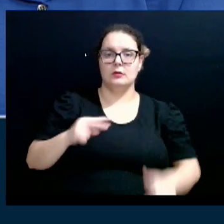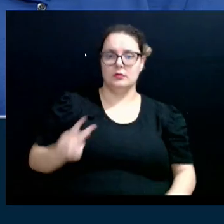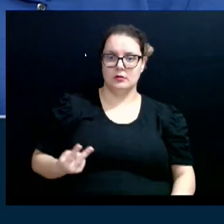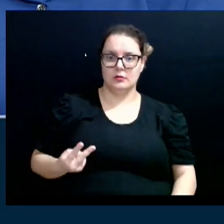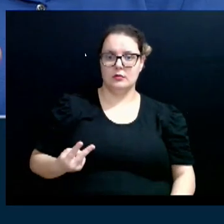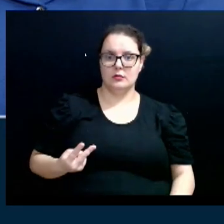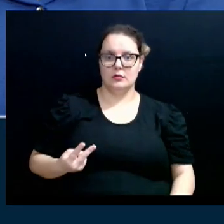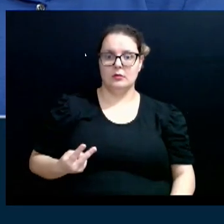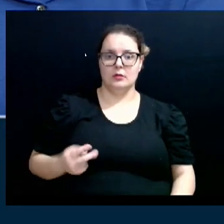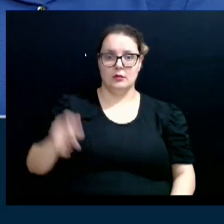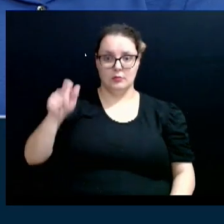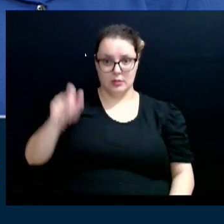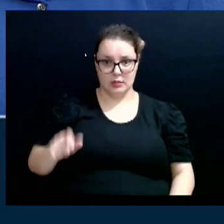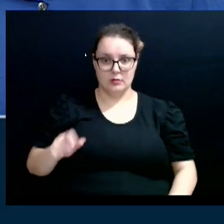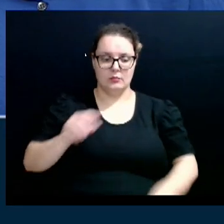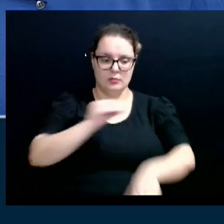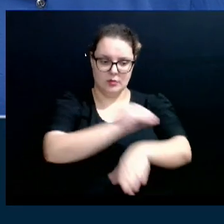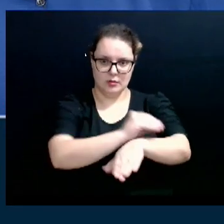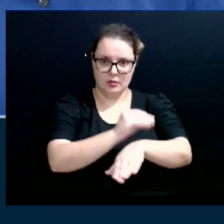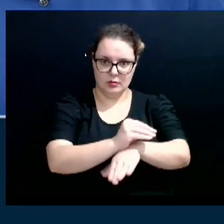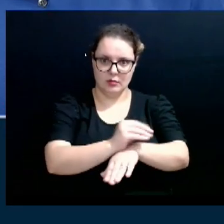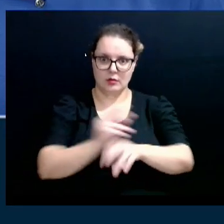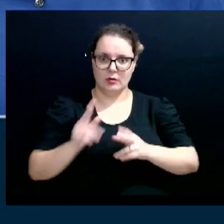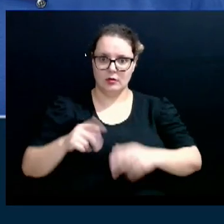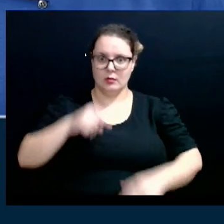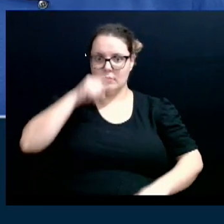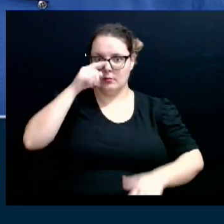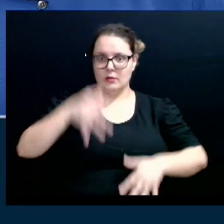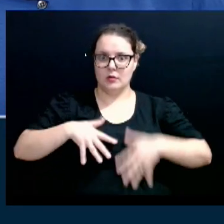que cuida como egoísmo? O que acontece?